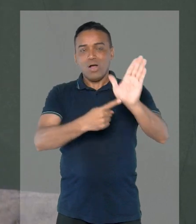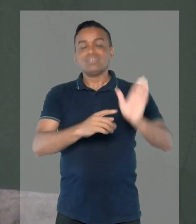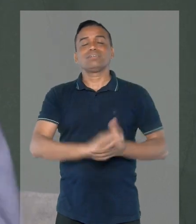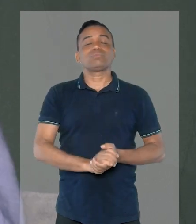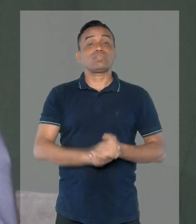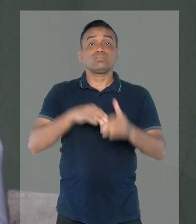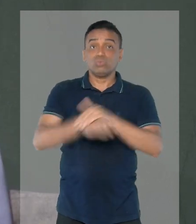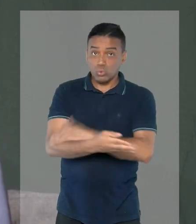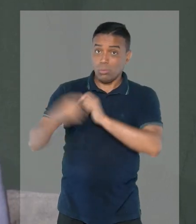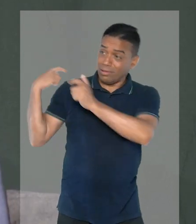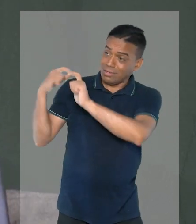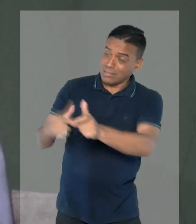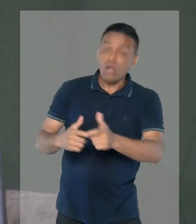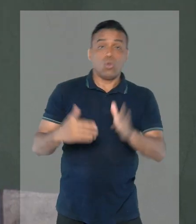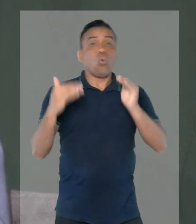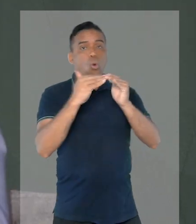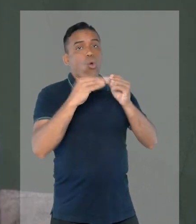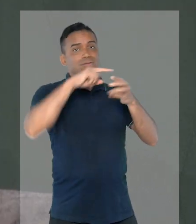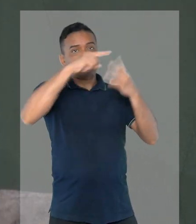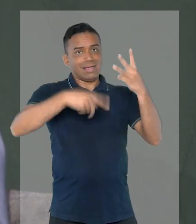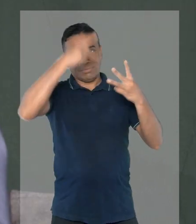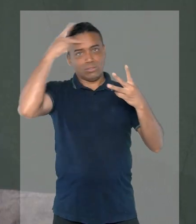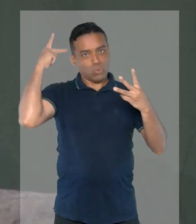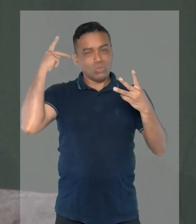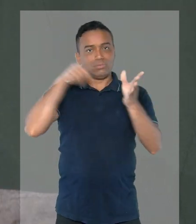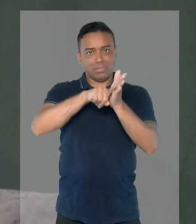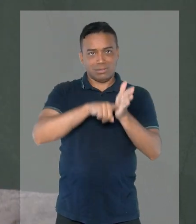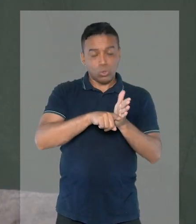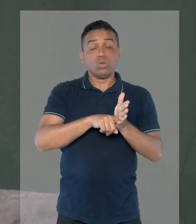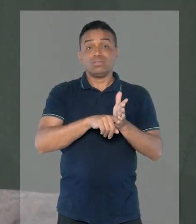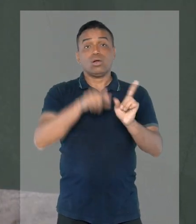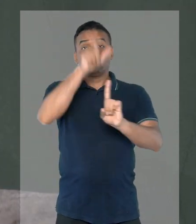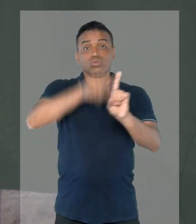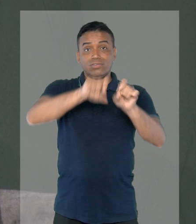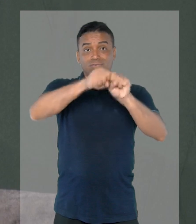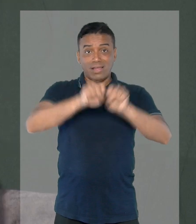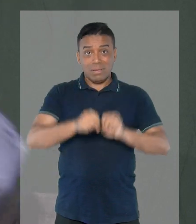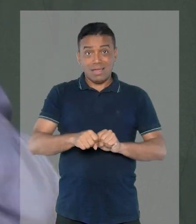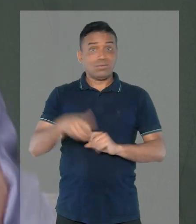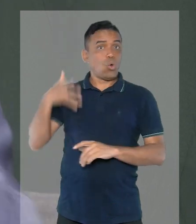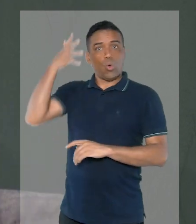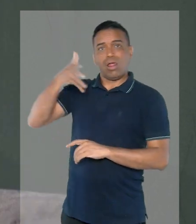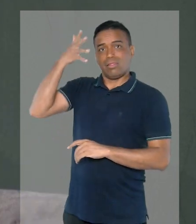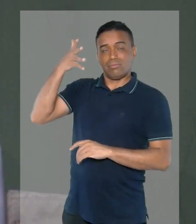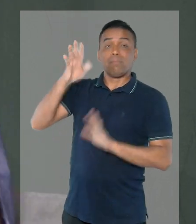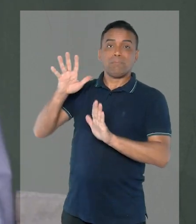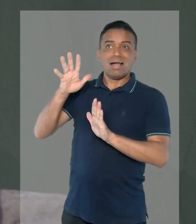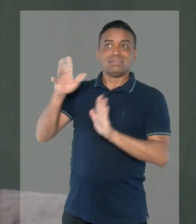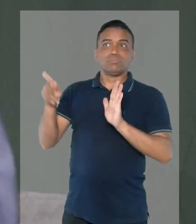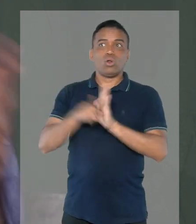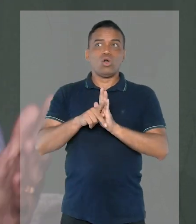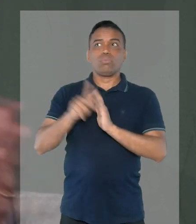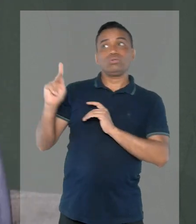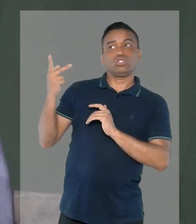tradição, eu concordo com os três teóricos de que a questão do sujeito fragmentado está ali na modernidade, só que eu queria alargar um pouquinho o